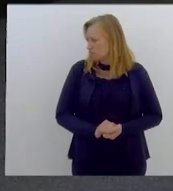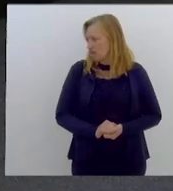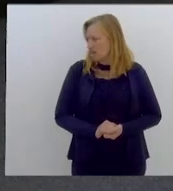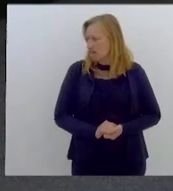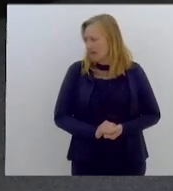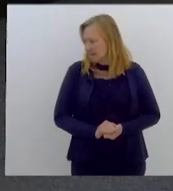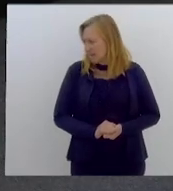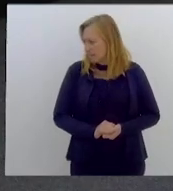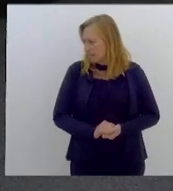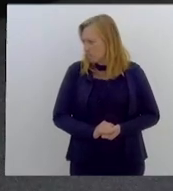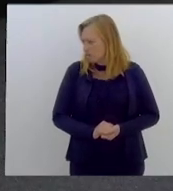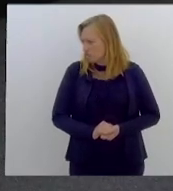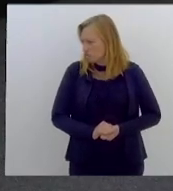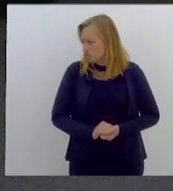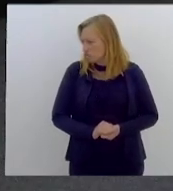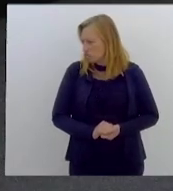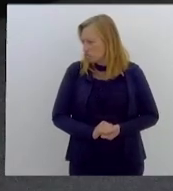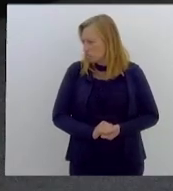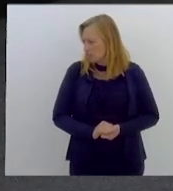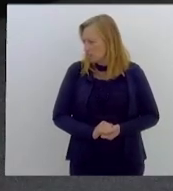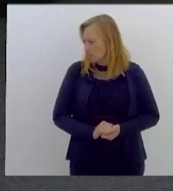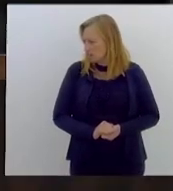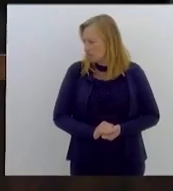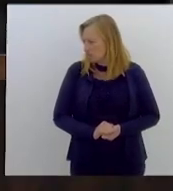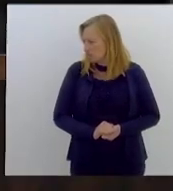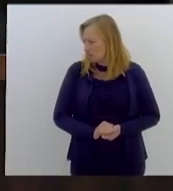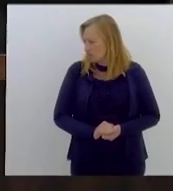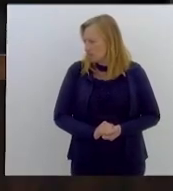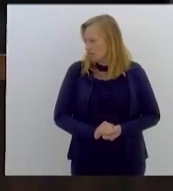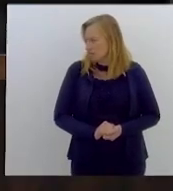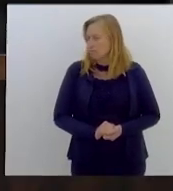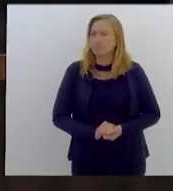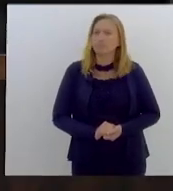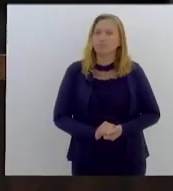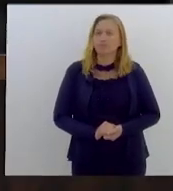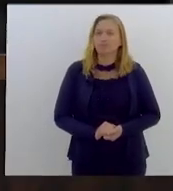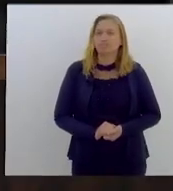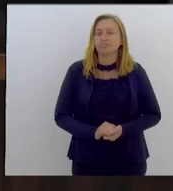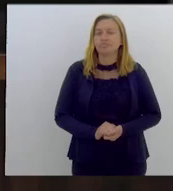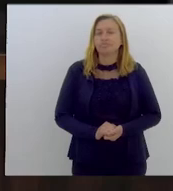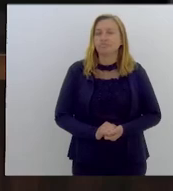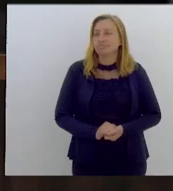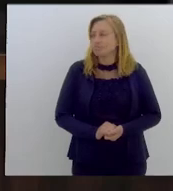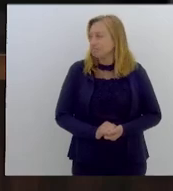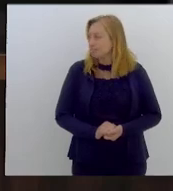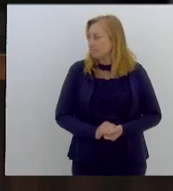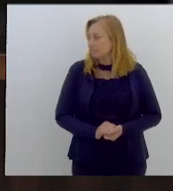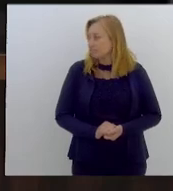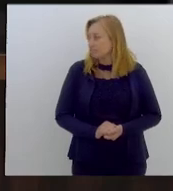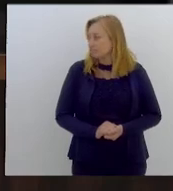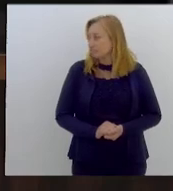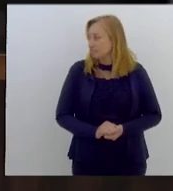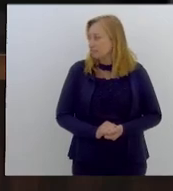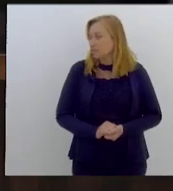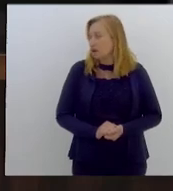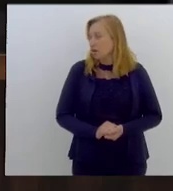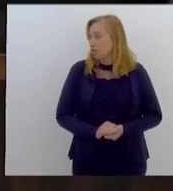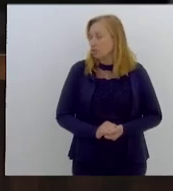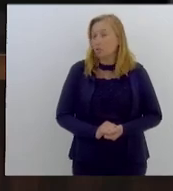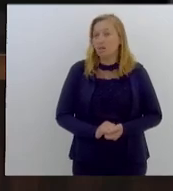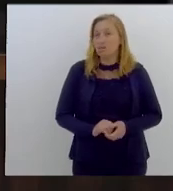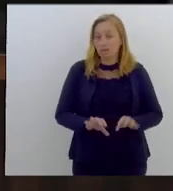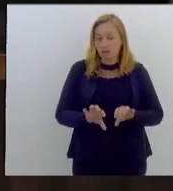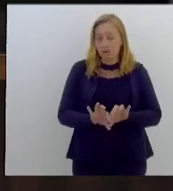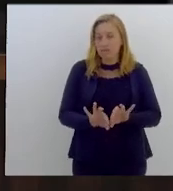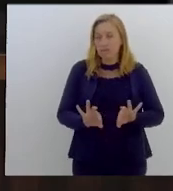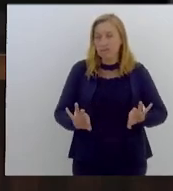para o deputado? Eu já tentei oferecer a coautoria a ele. Ele quer citar uma lei de autoria dele, que é